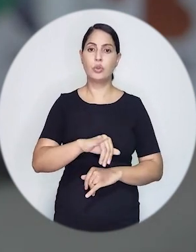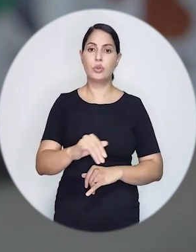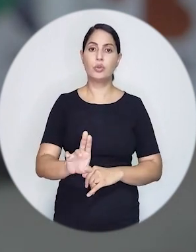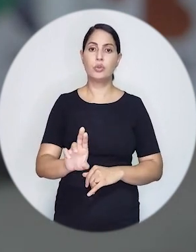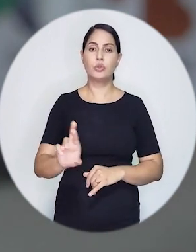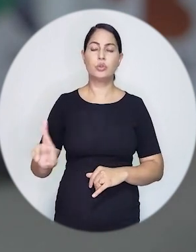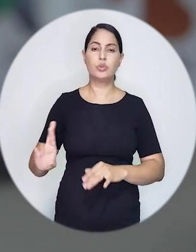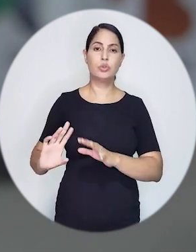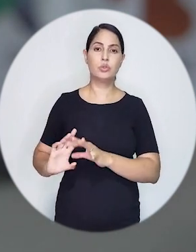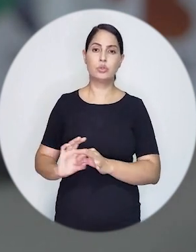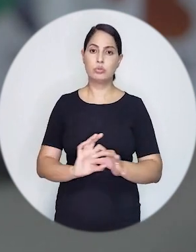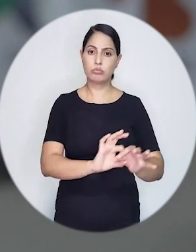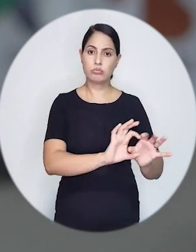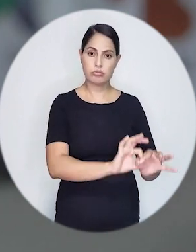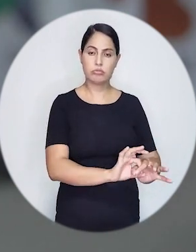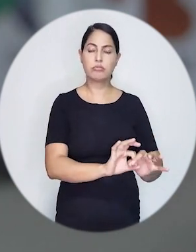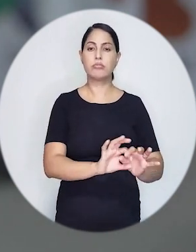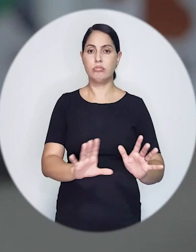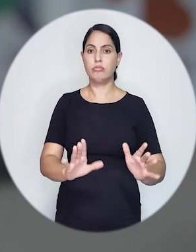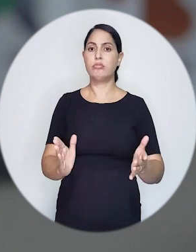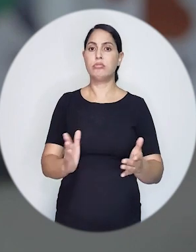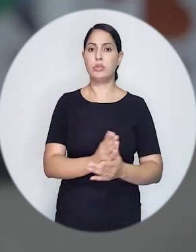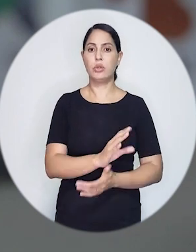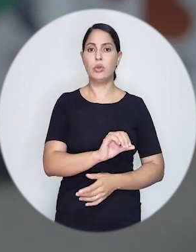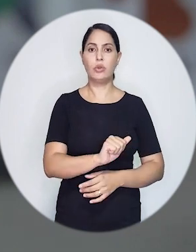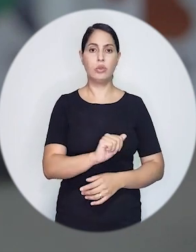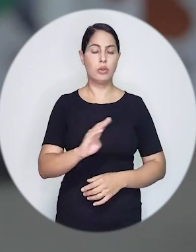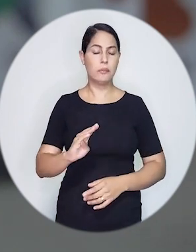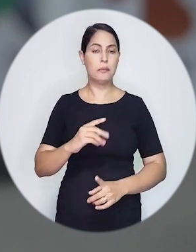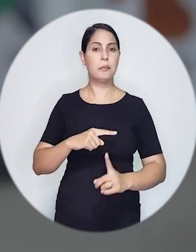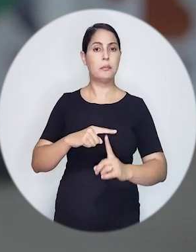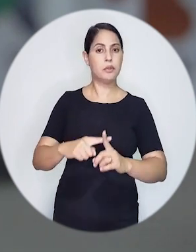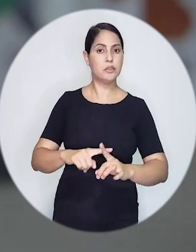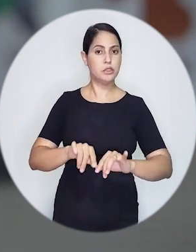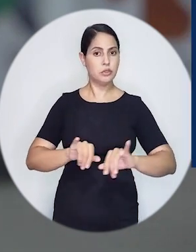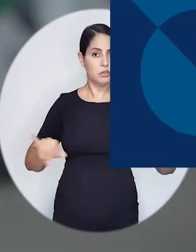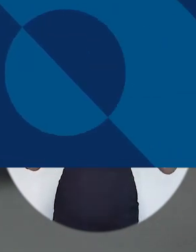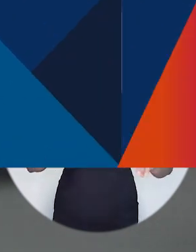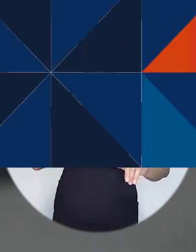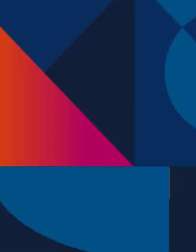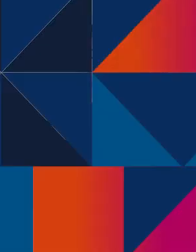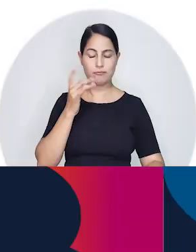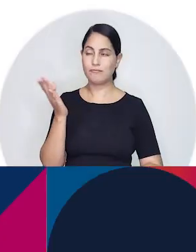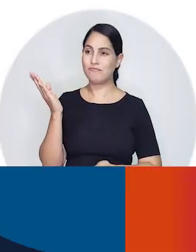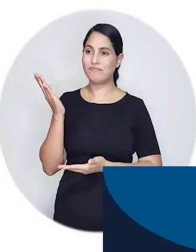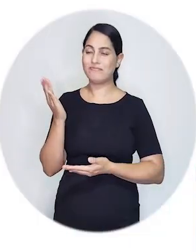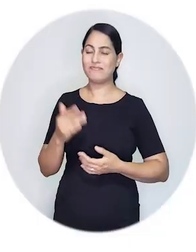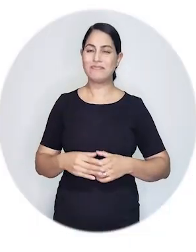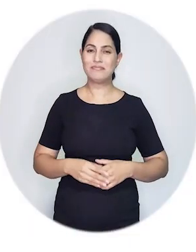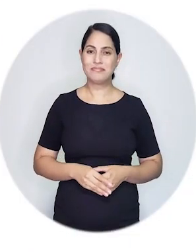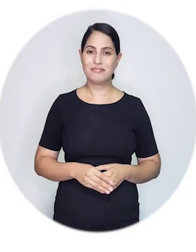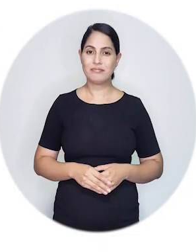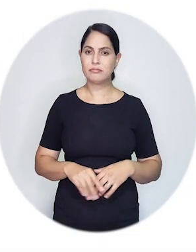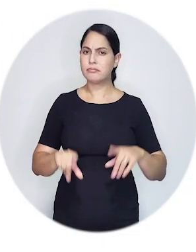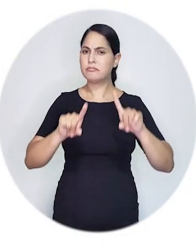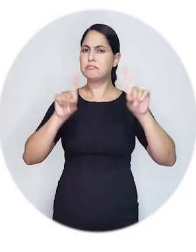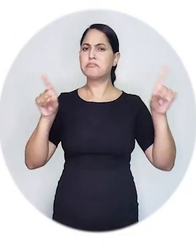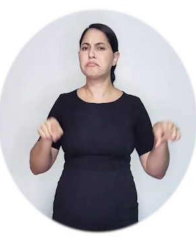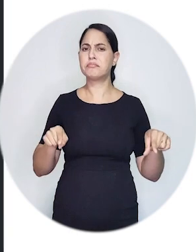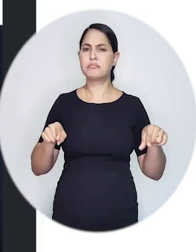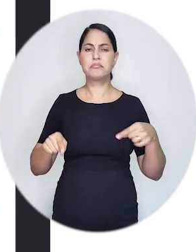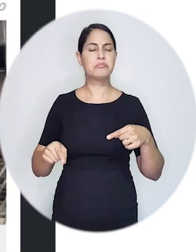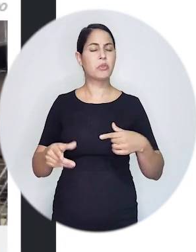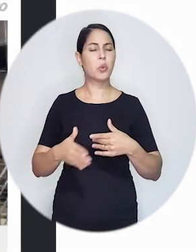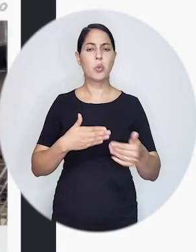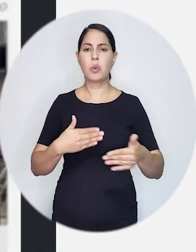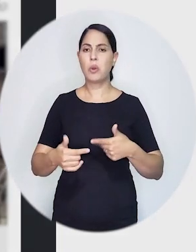de interiorização da ordem e os reflexos positivos para a advocacia. Veja. Segundo Leonardo Campos, abre